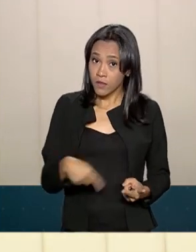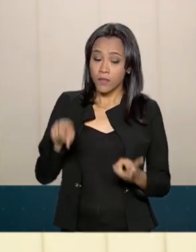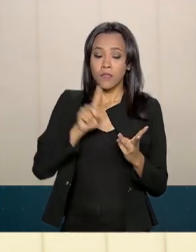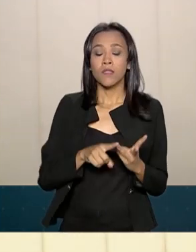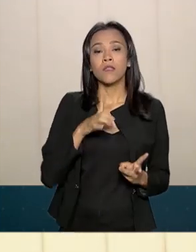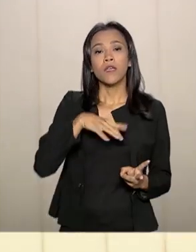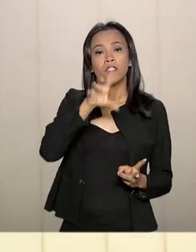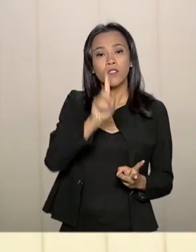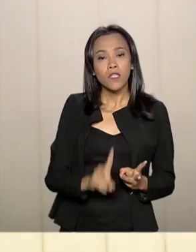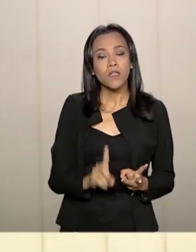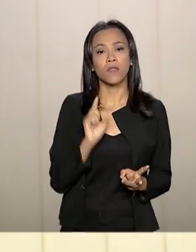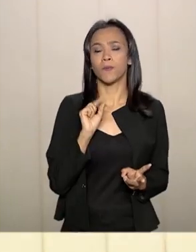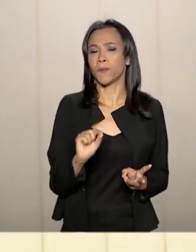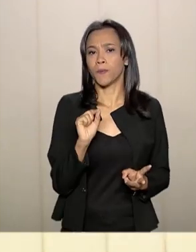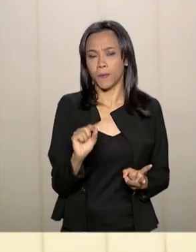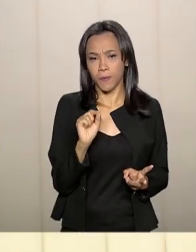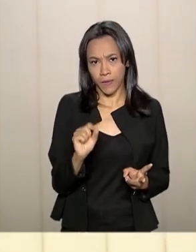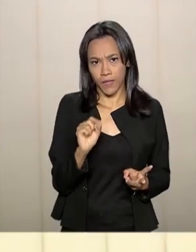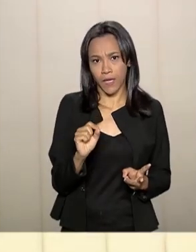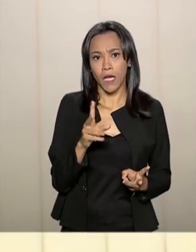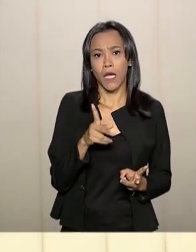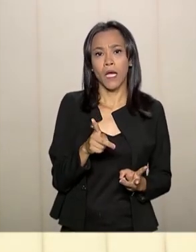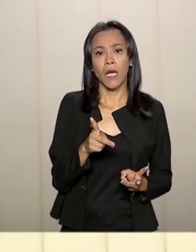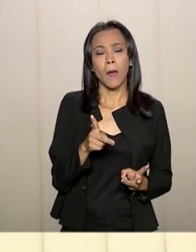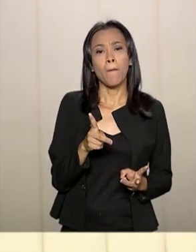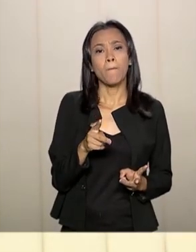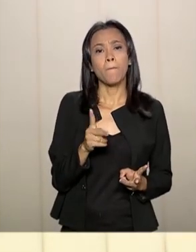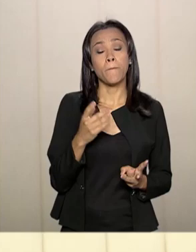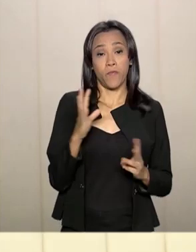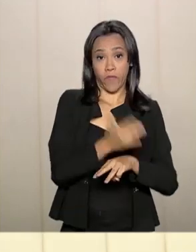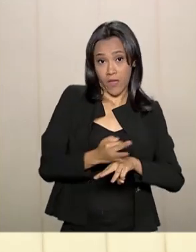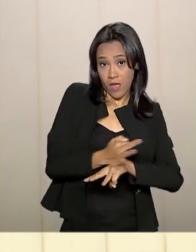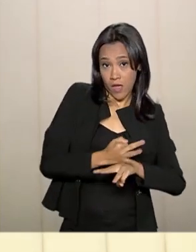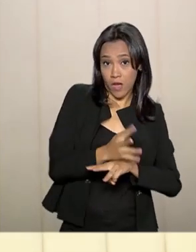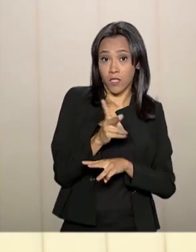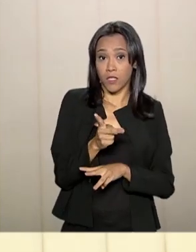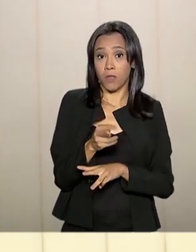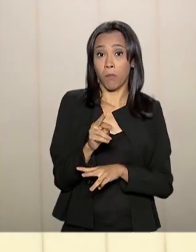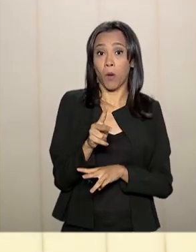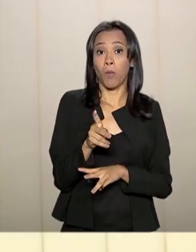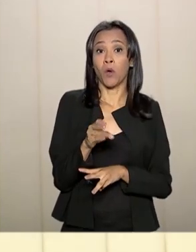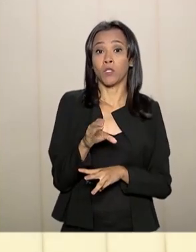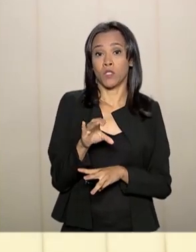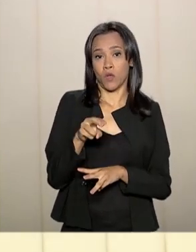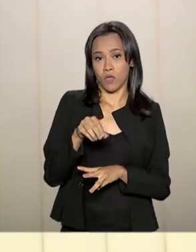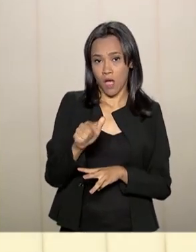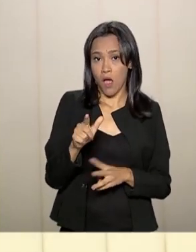parcela é proporcional de férias e tem direito a uma indenização em caso de dispensa sem justa causa